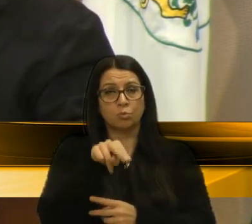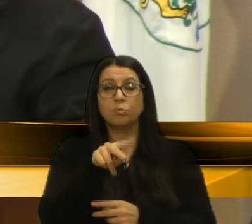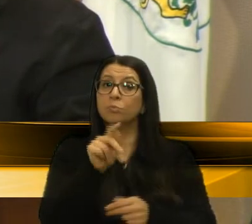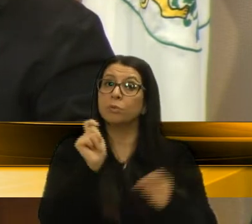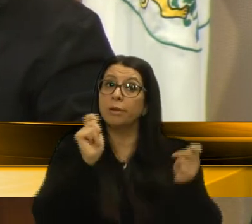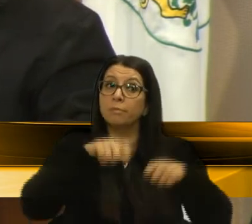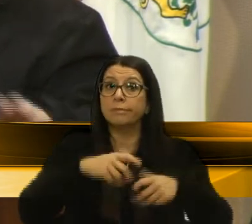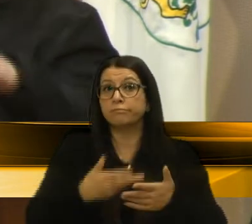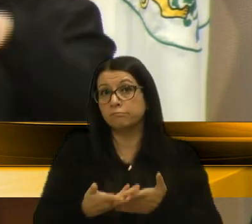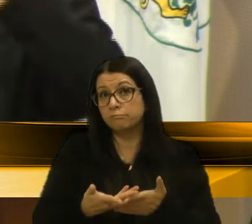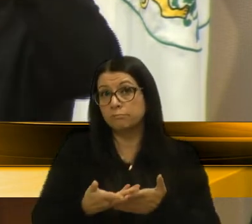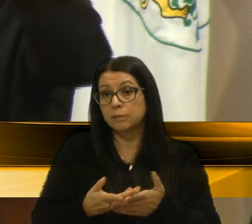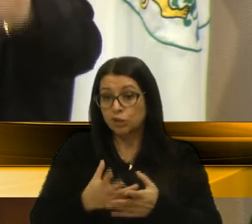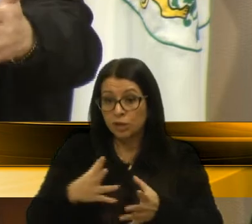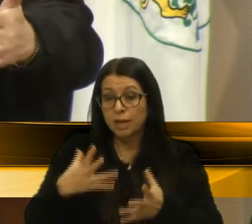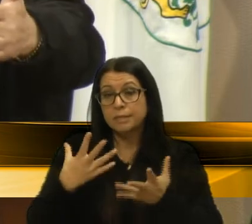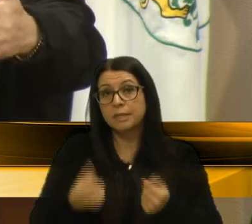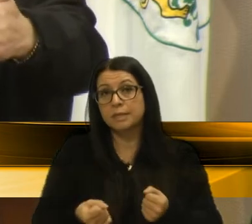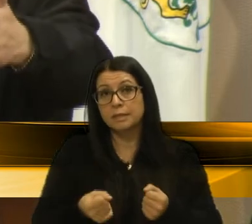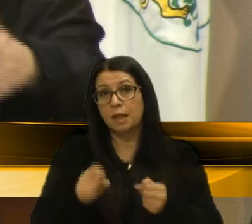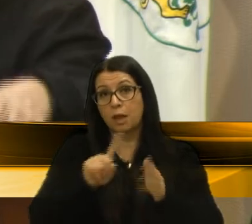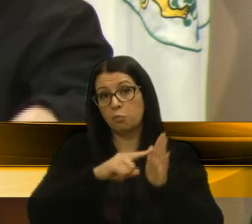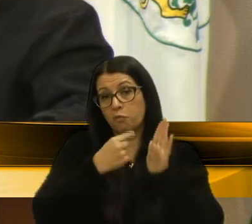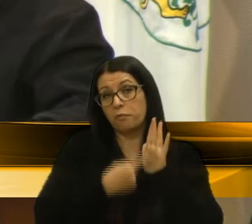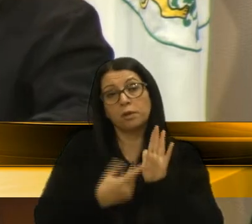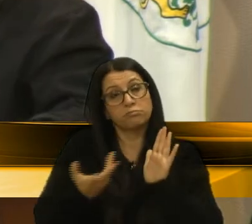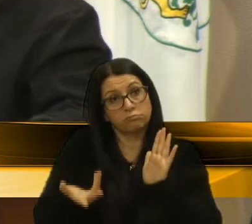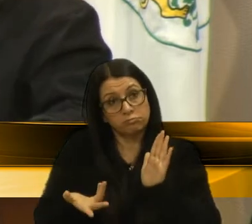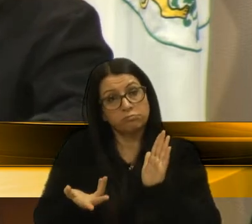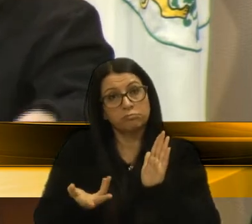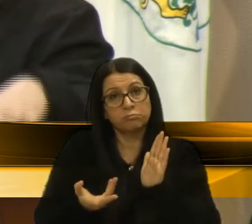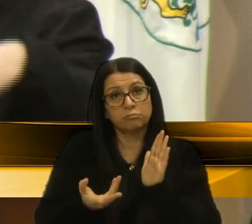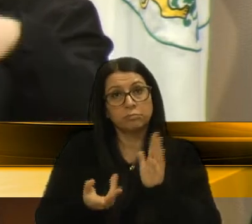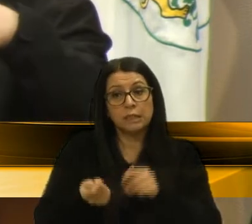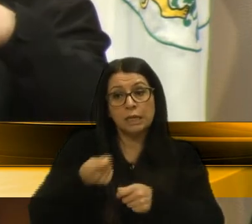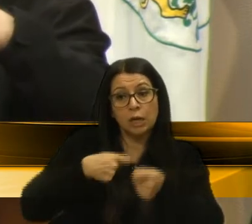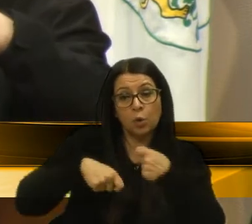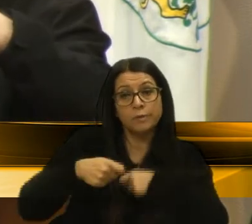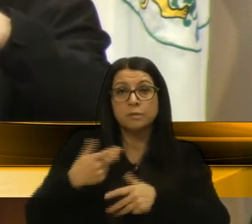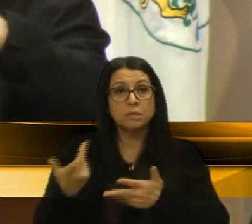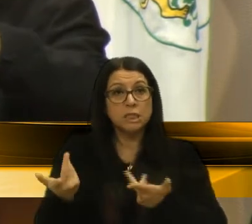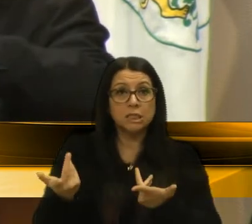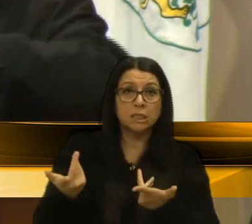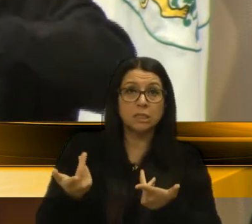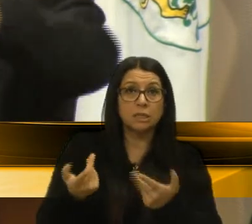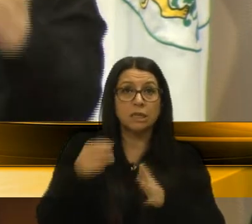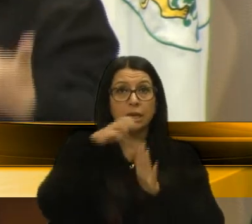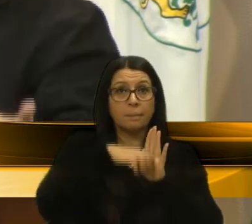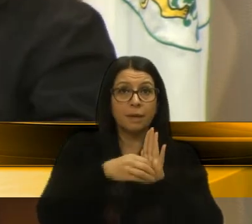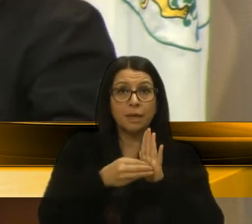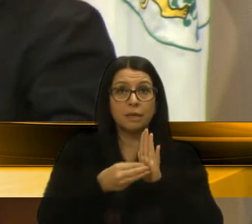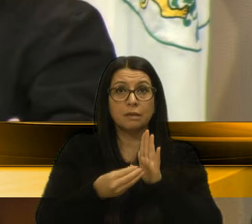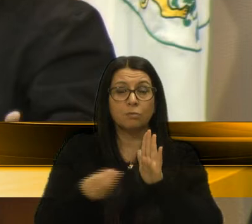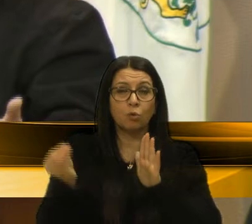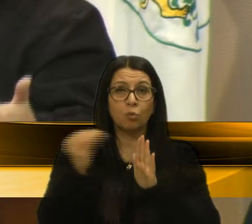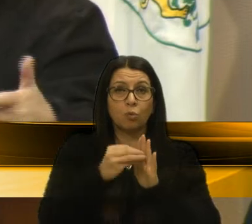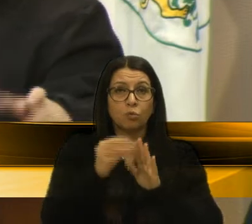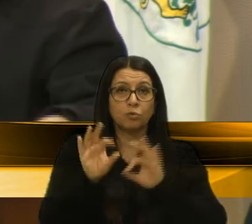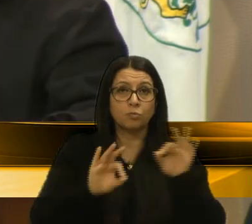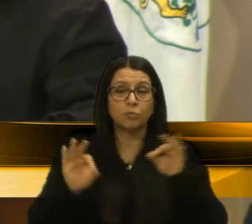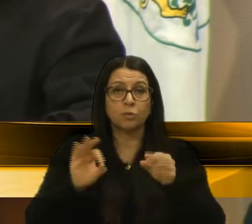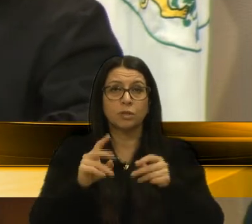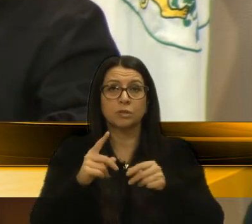de se acolher o veto e aí se negociar emendas ao atual plano